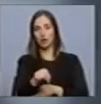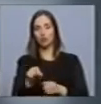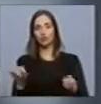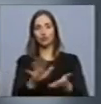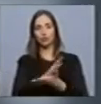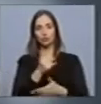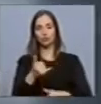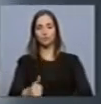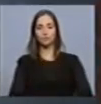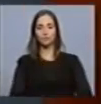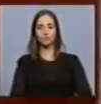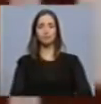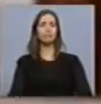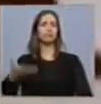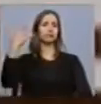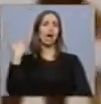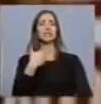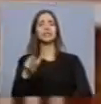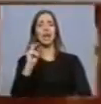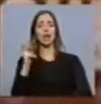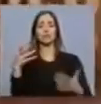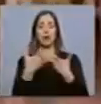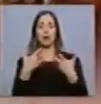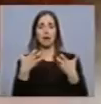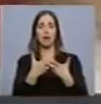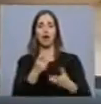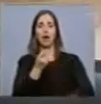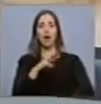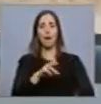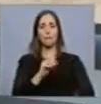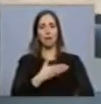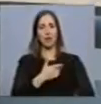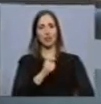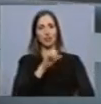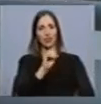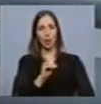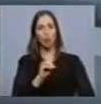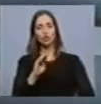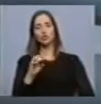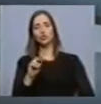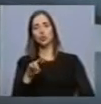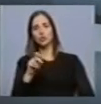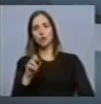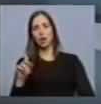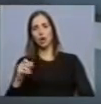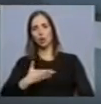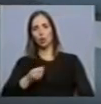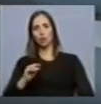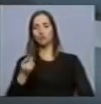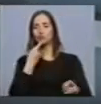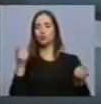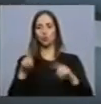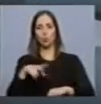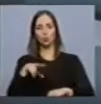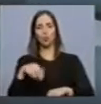Jornal 2. Há 100 anos, com o eclodir da guerra, Amadeu de Sousa Cardoso regressou a Portugal, onde fez as suas primeiras